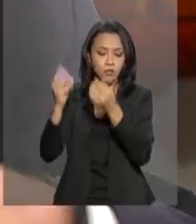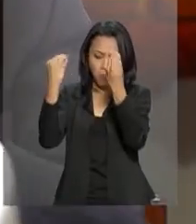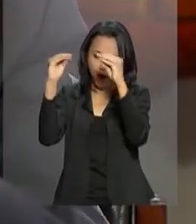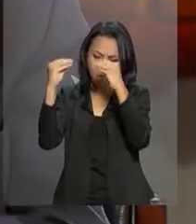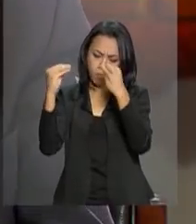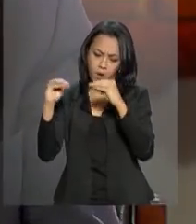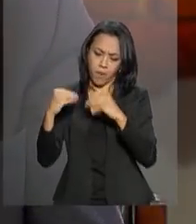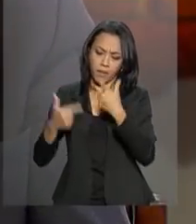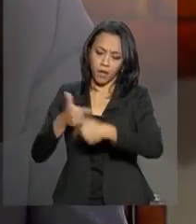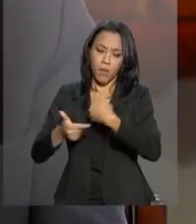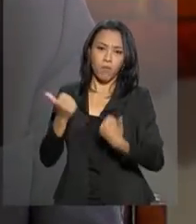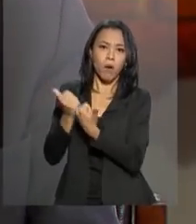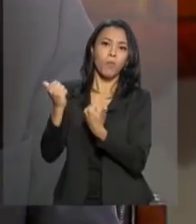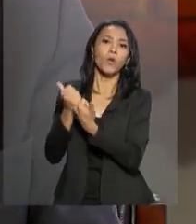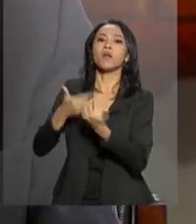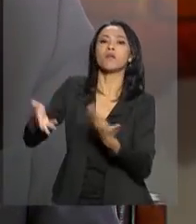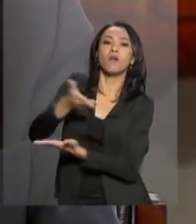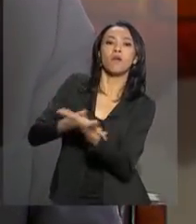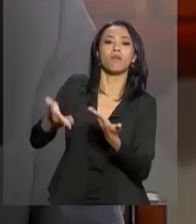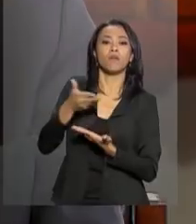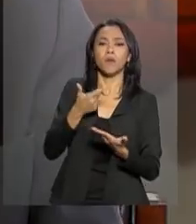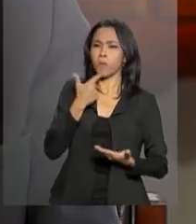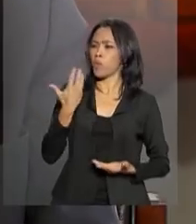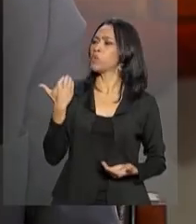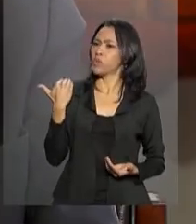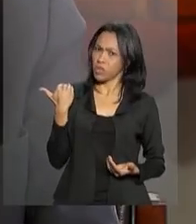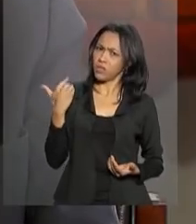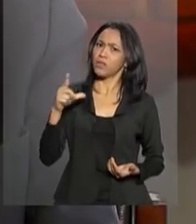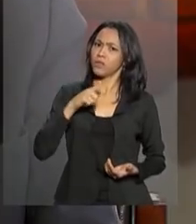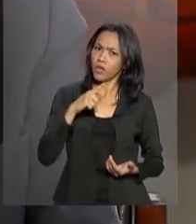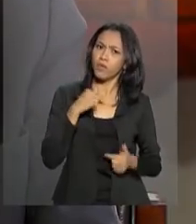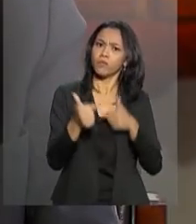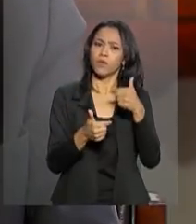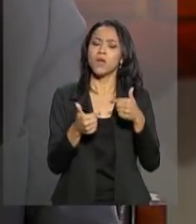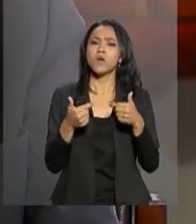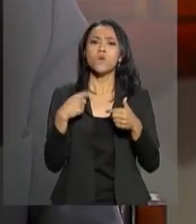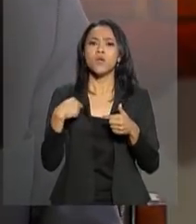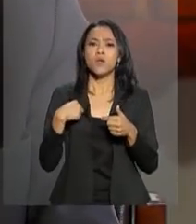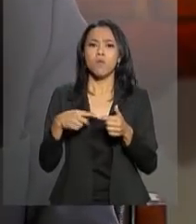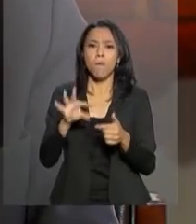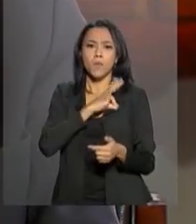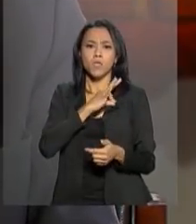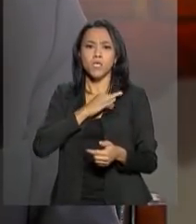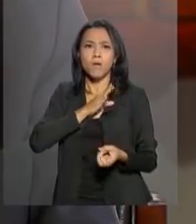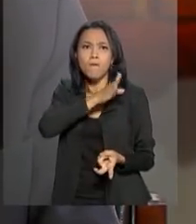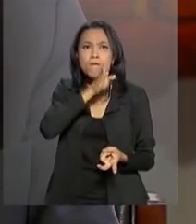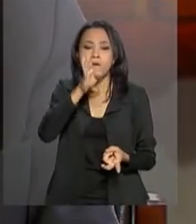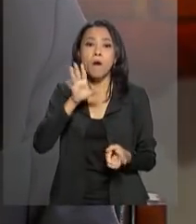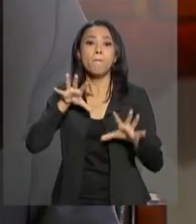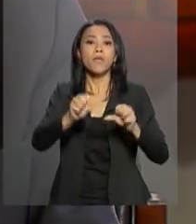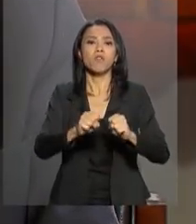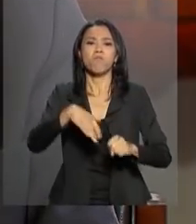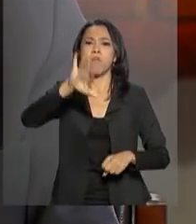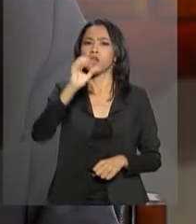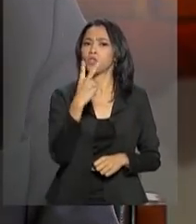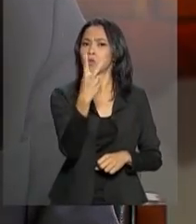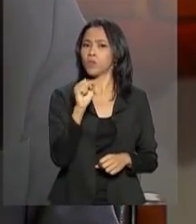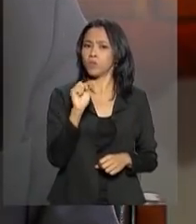e de cooperação entre elas. Ainda há poucos dias houve uma operação que prendeu, num dia só, prendeu mais de 2.200